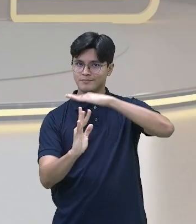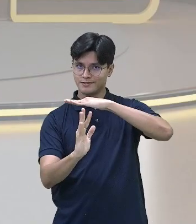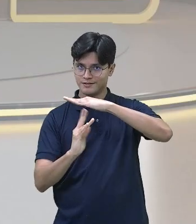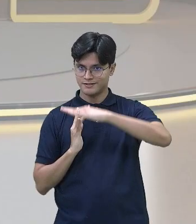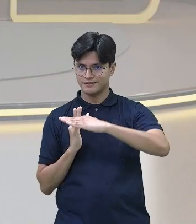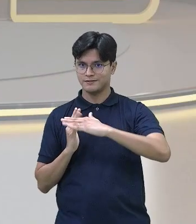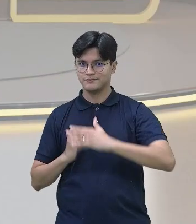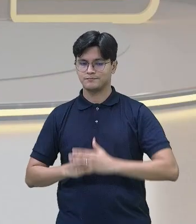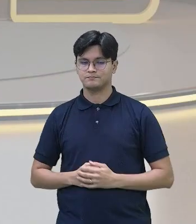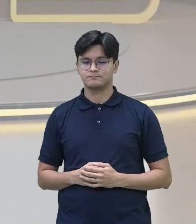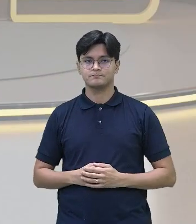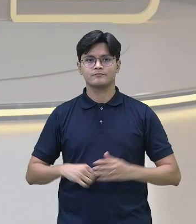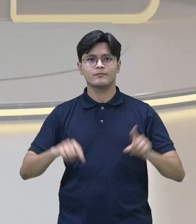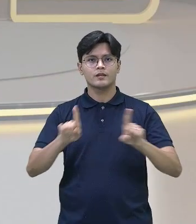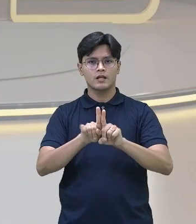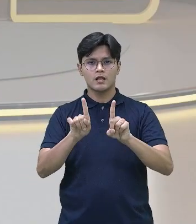também